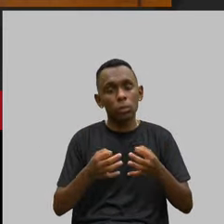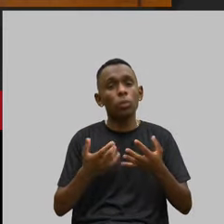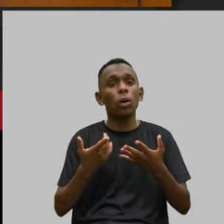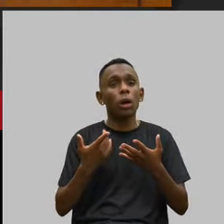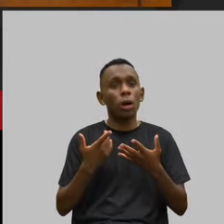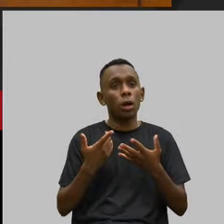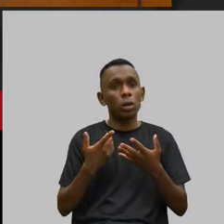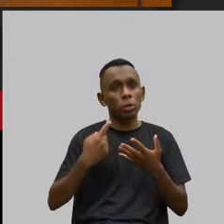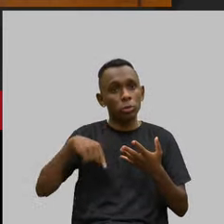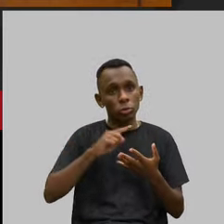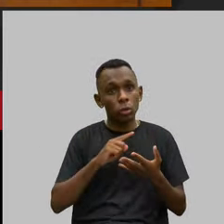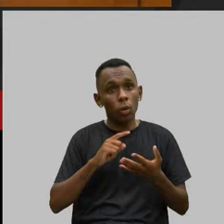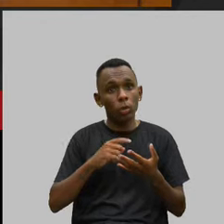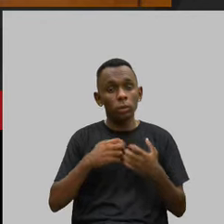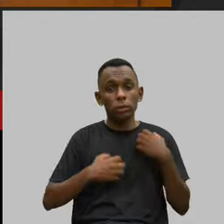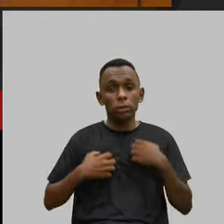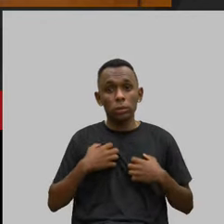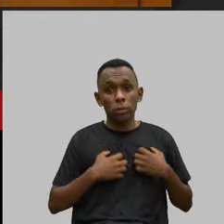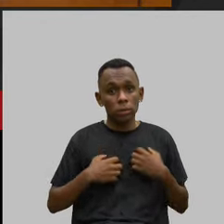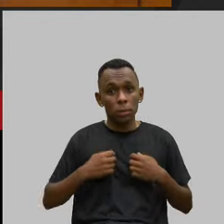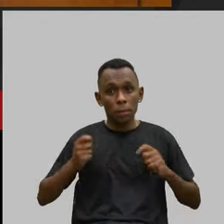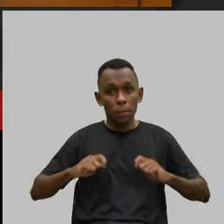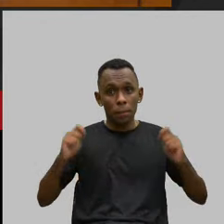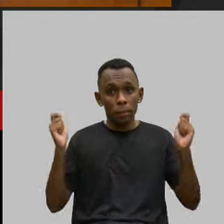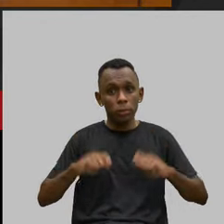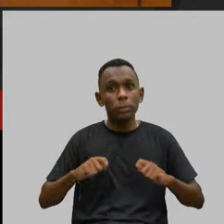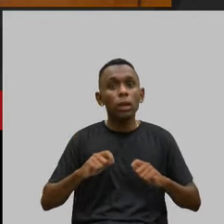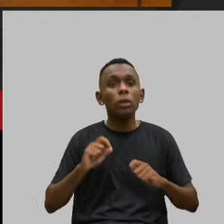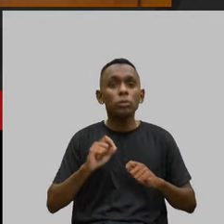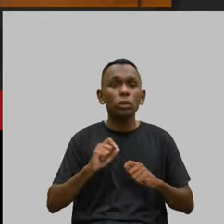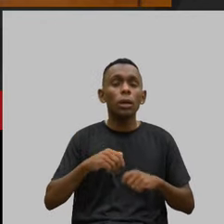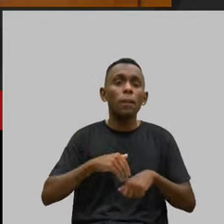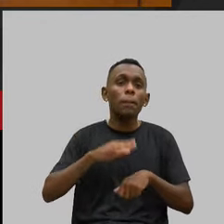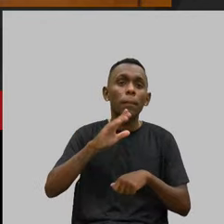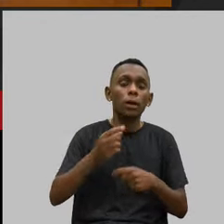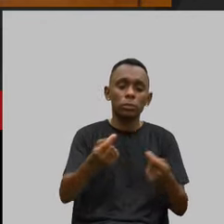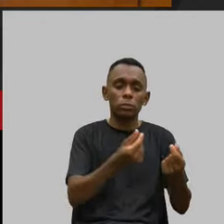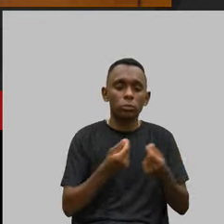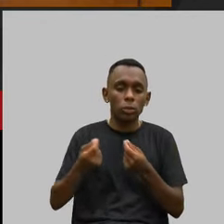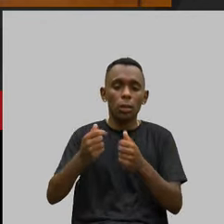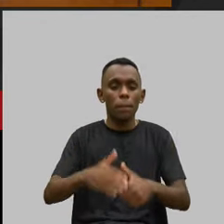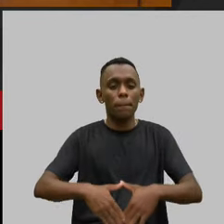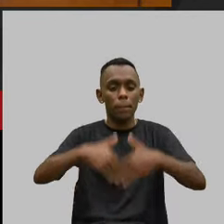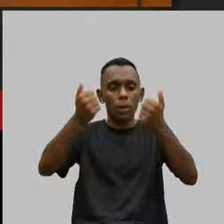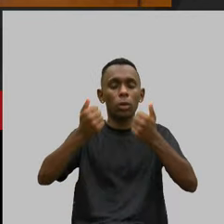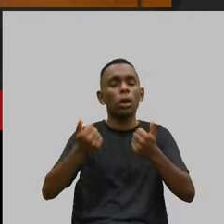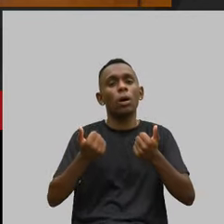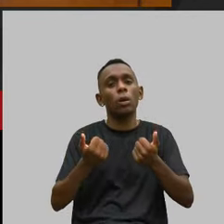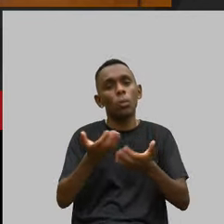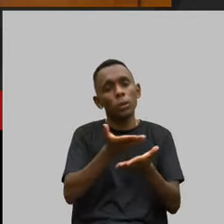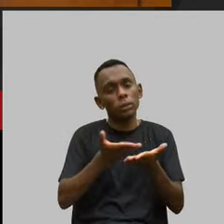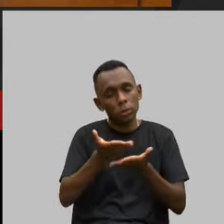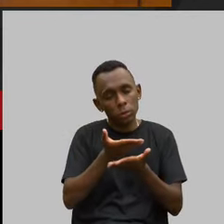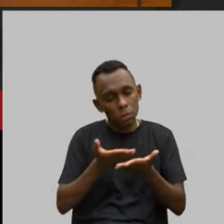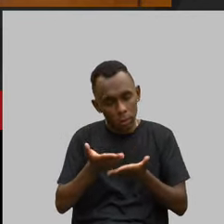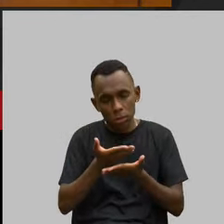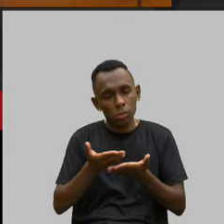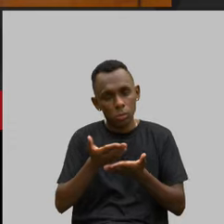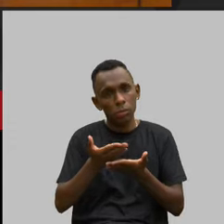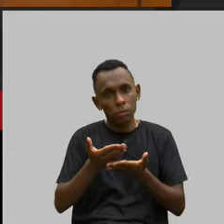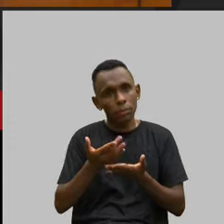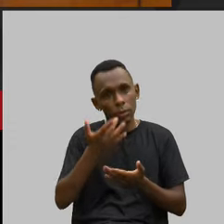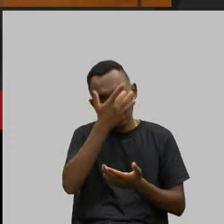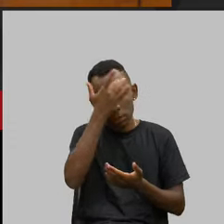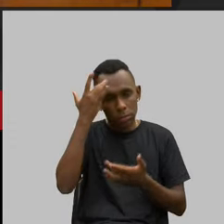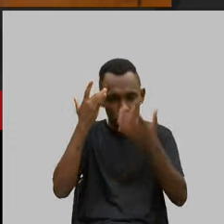gente a gente anseia pela possibilidade de ter mais recursos para poder melhorar o atendimento ao aos ao